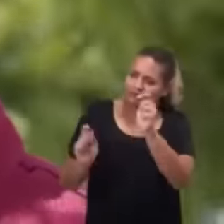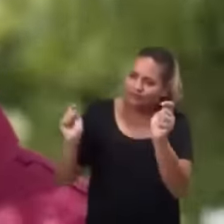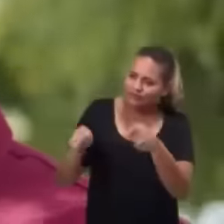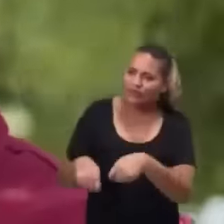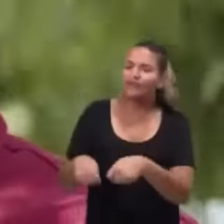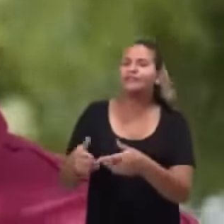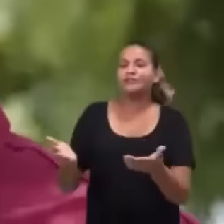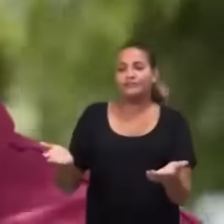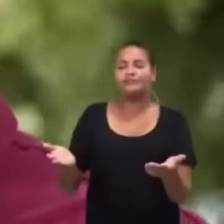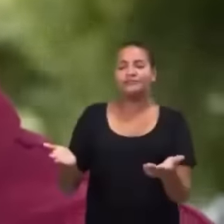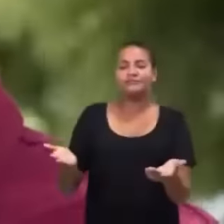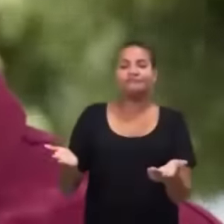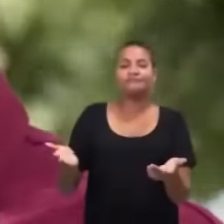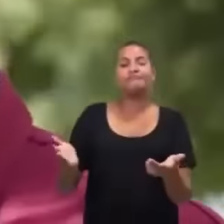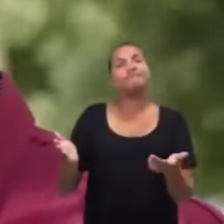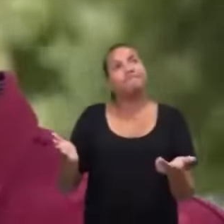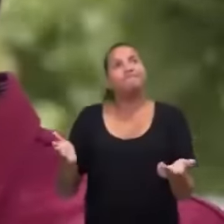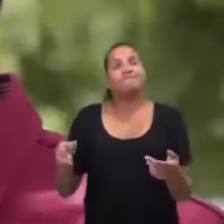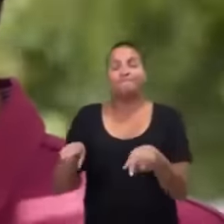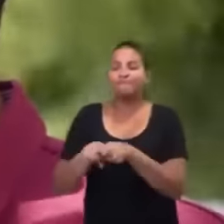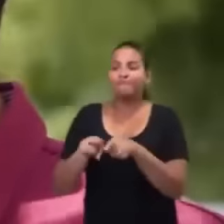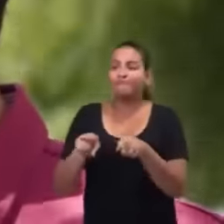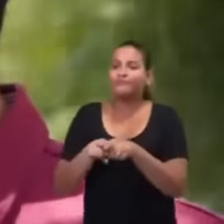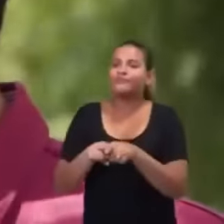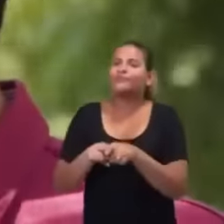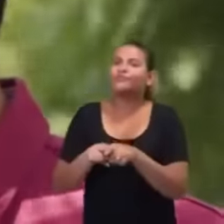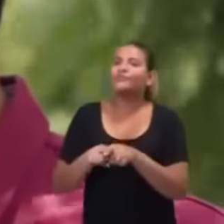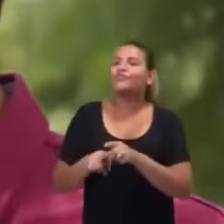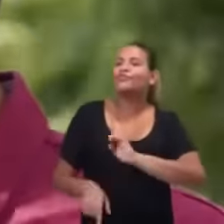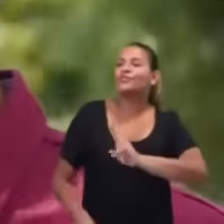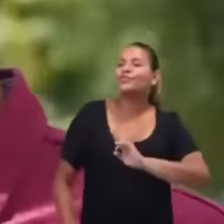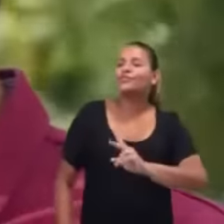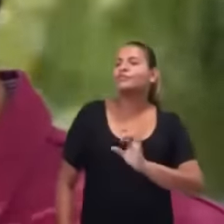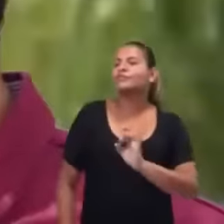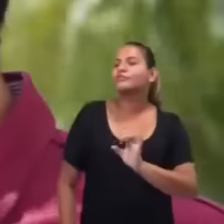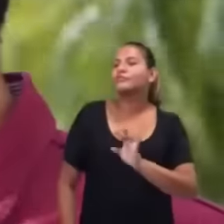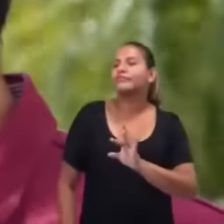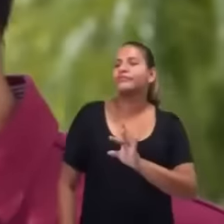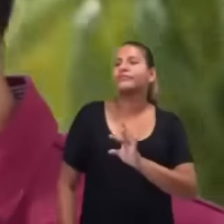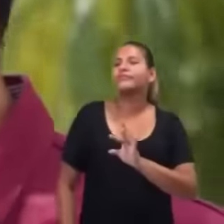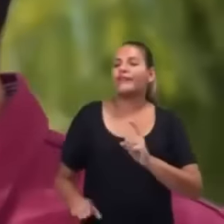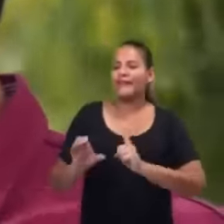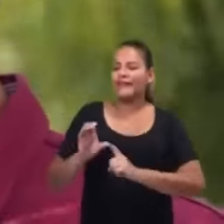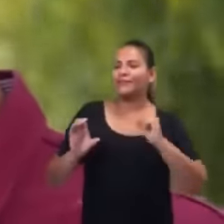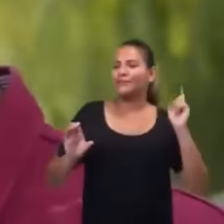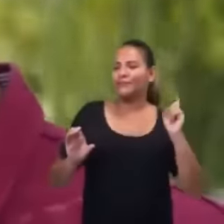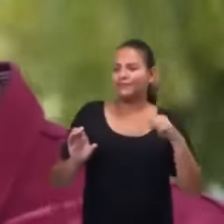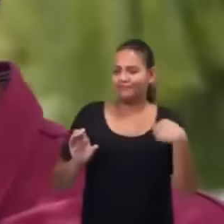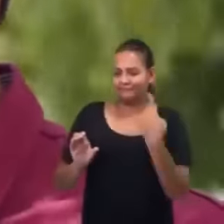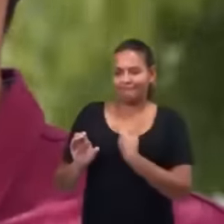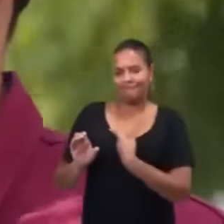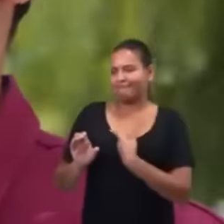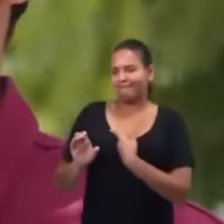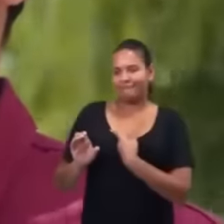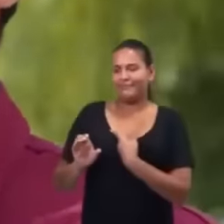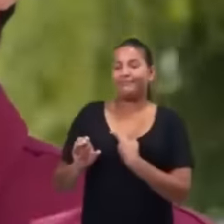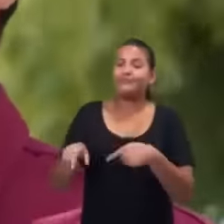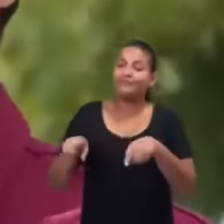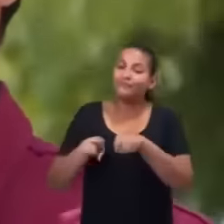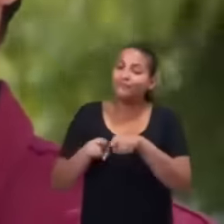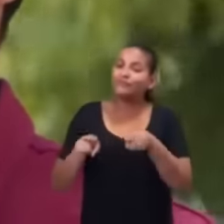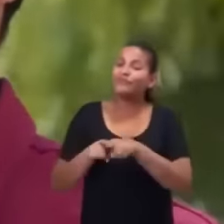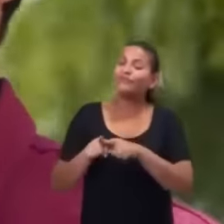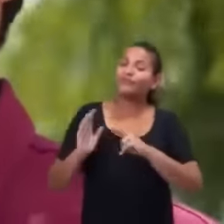professor, ao mesmo tempo. E que não é só uma questão da gente ter autonomia, né? É uma questão